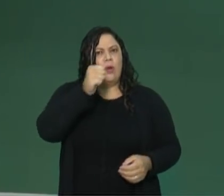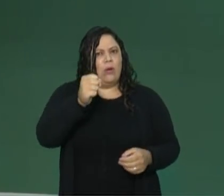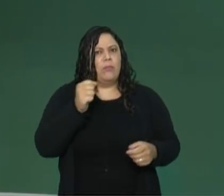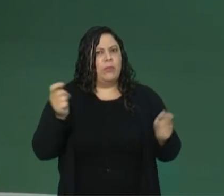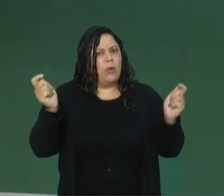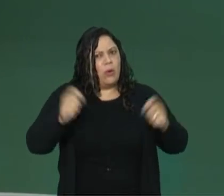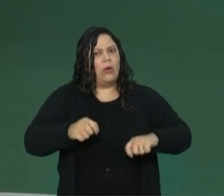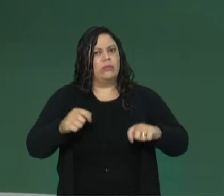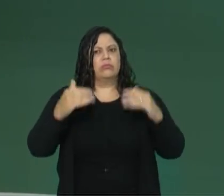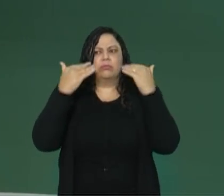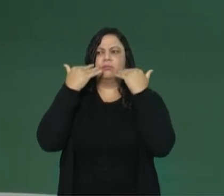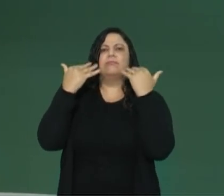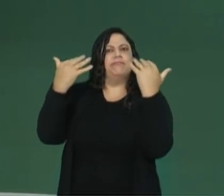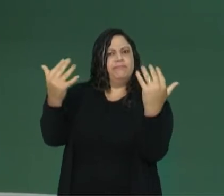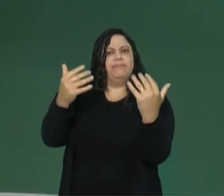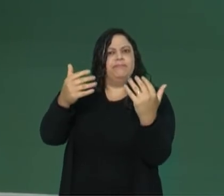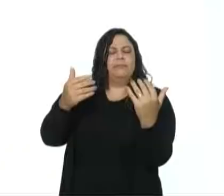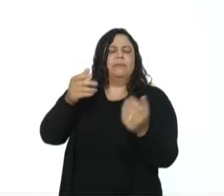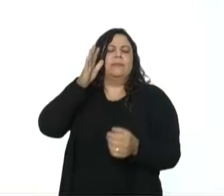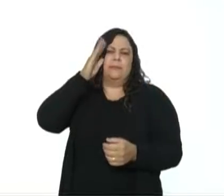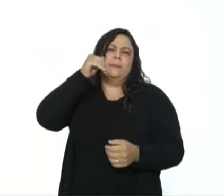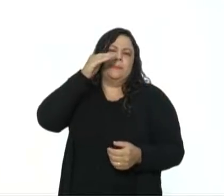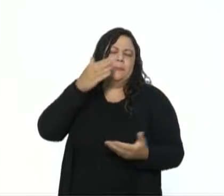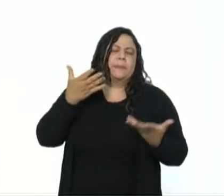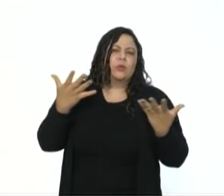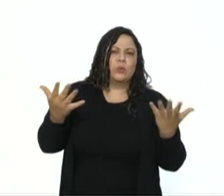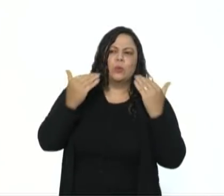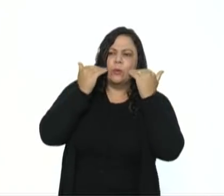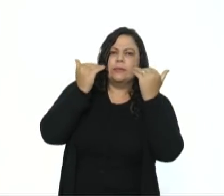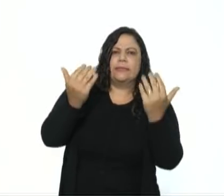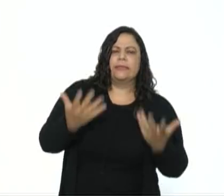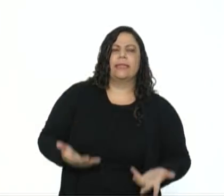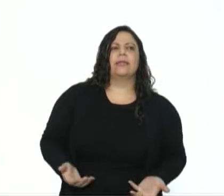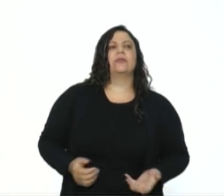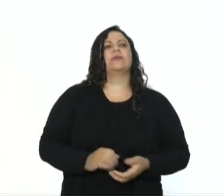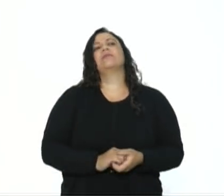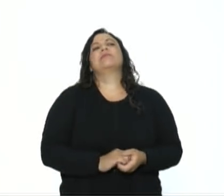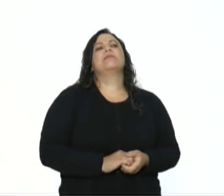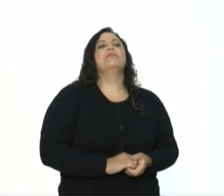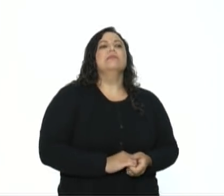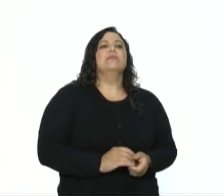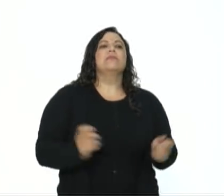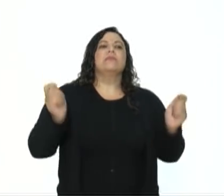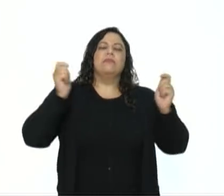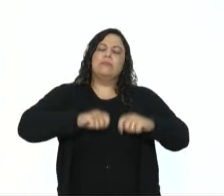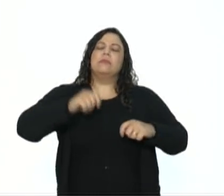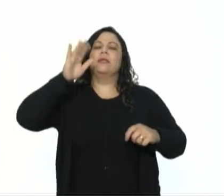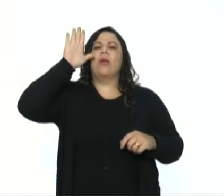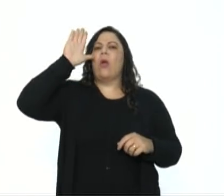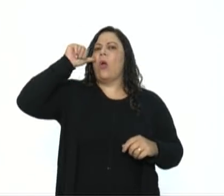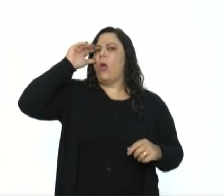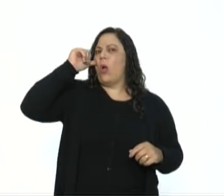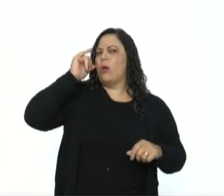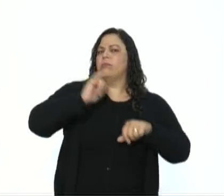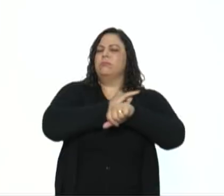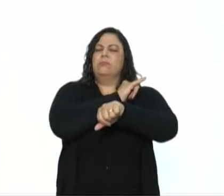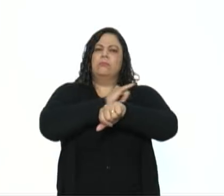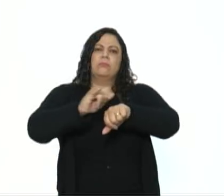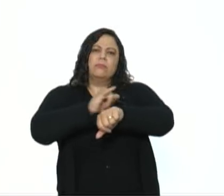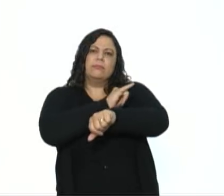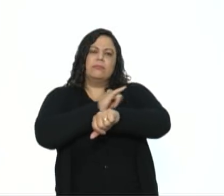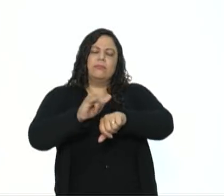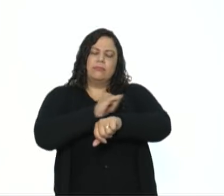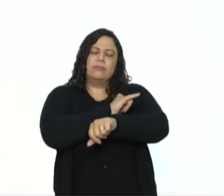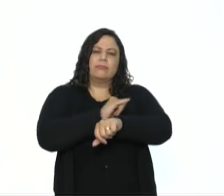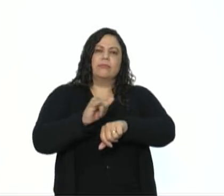que seja atraente. E aí a gente tem aqui, para construir a curiosidade para atrair o leitor, né? Aí uma estratégia